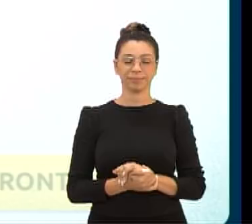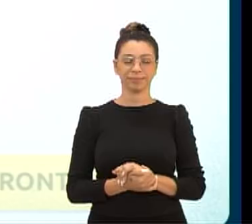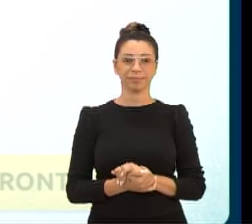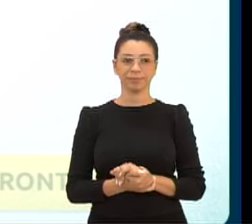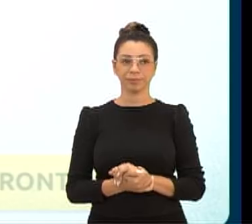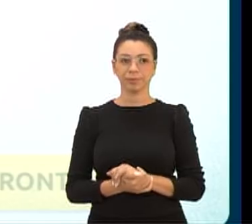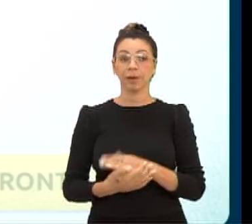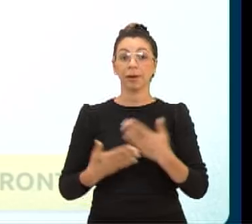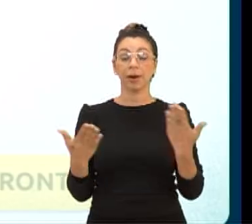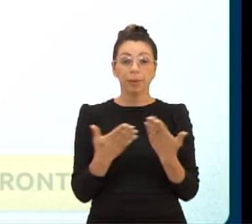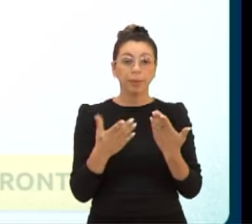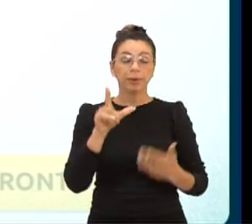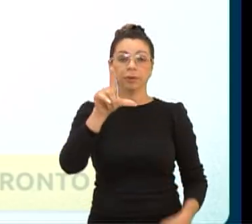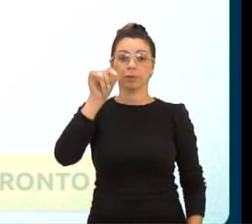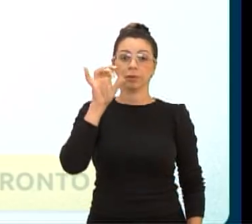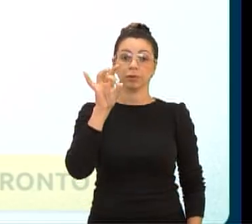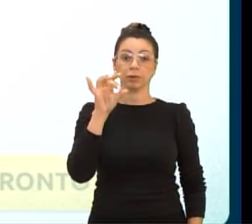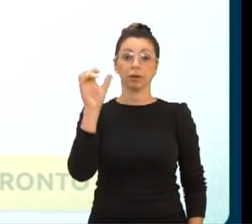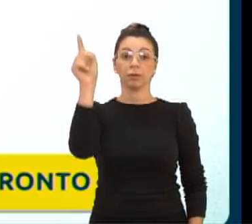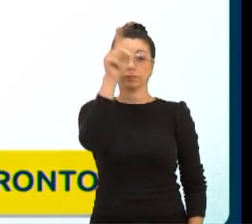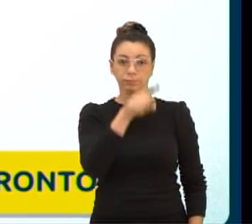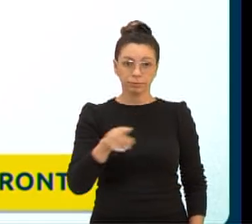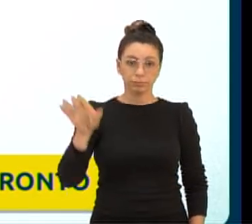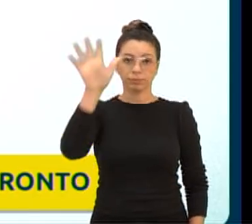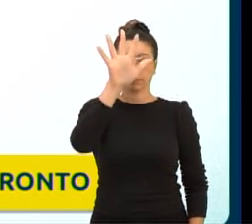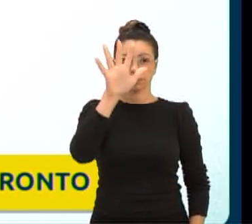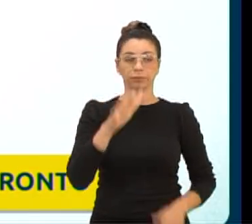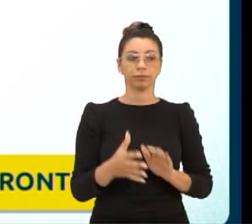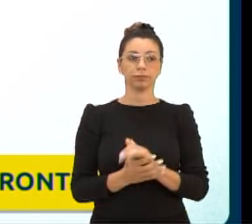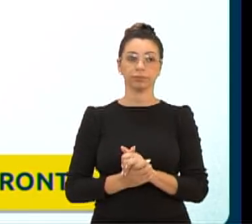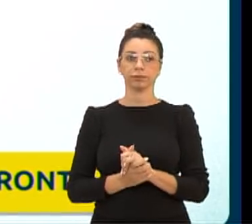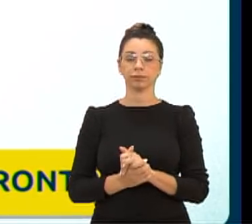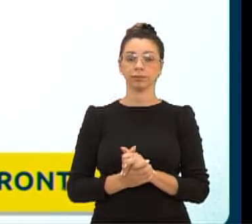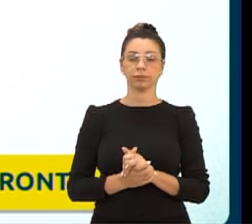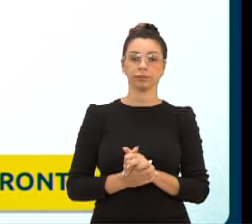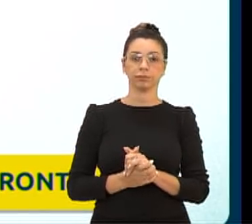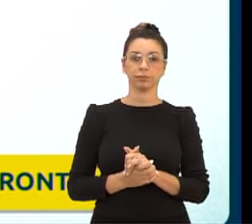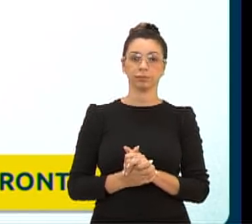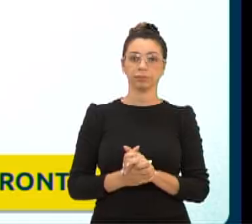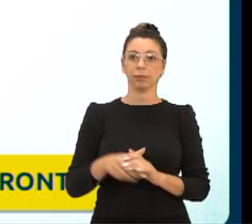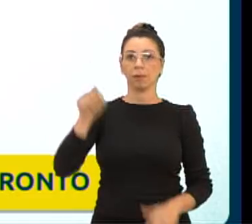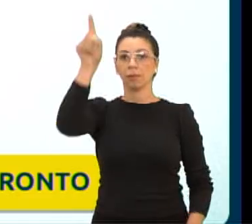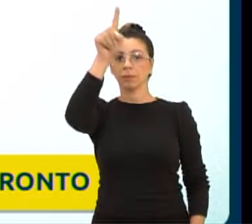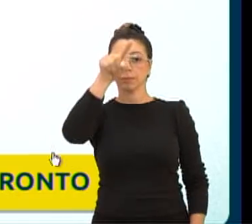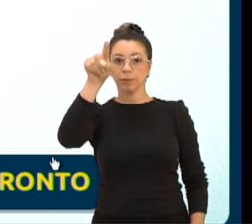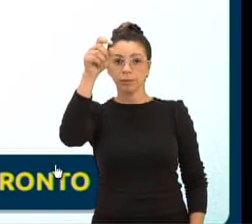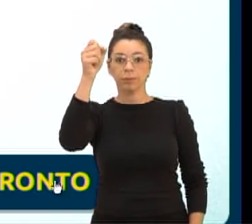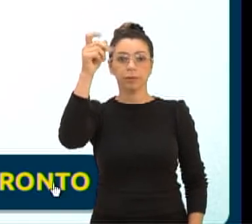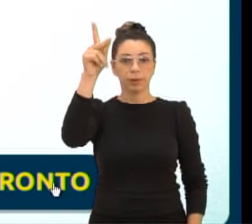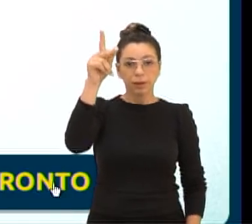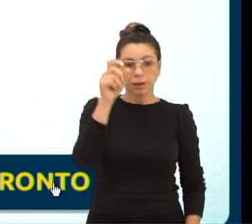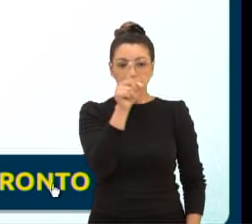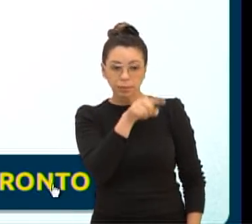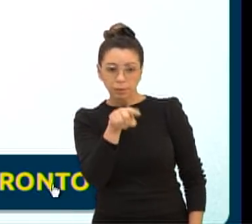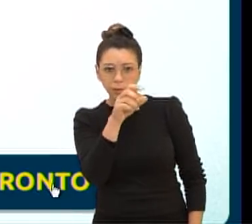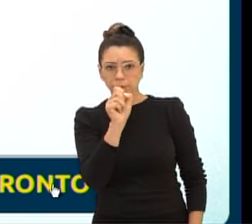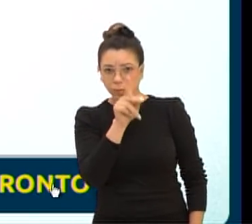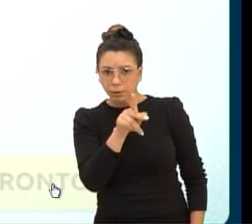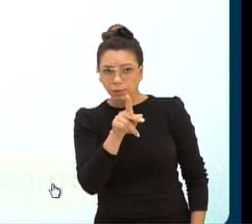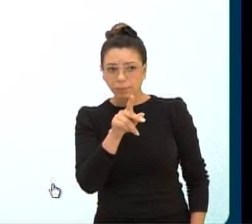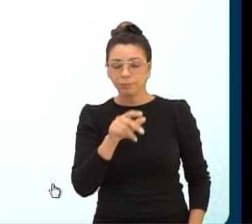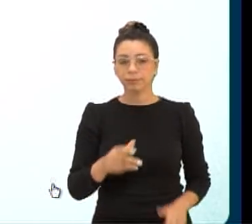Preenchendo novamente apenas os círculos. Círculo e um círculo, tá? Também.